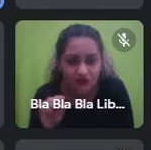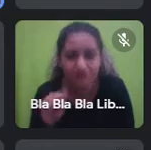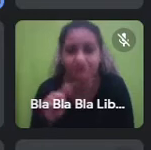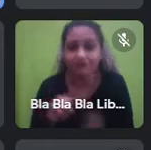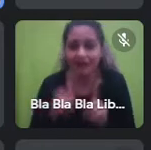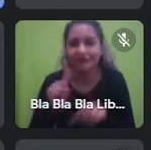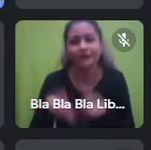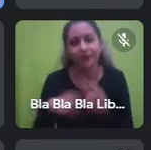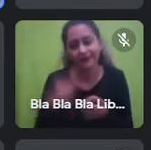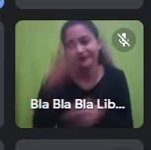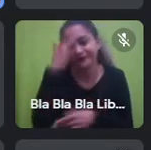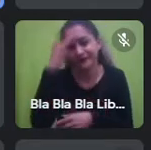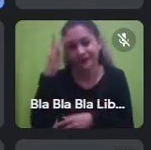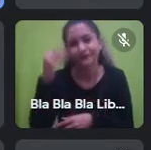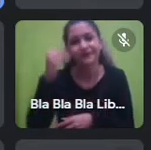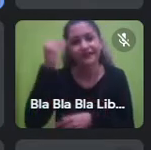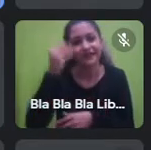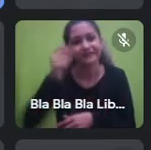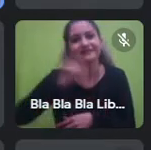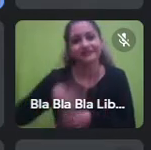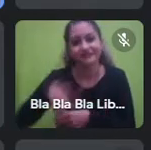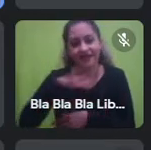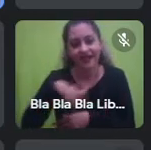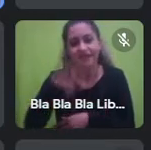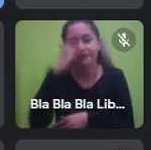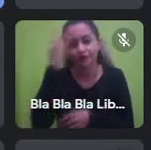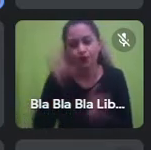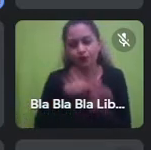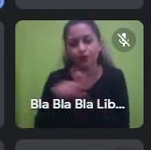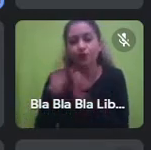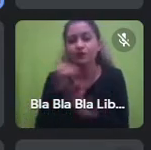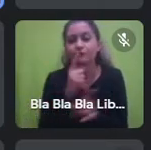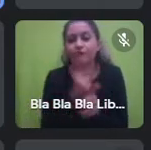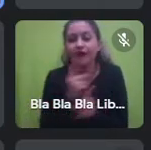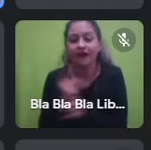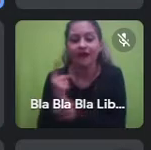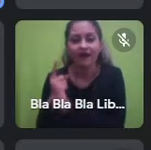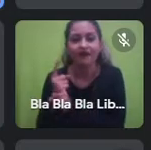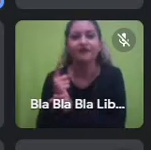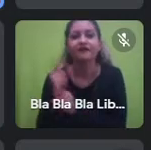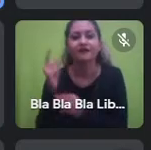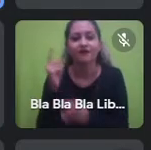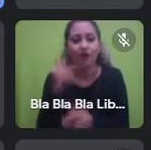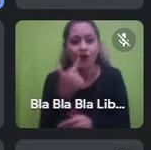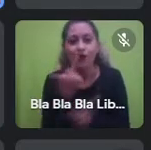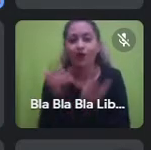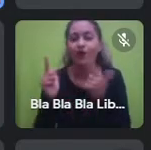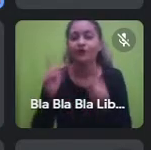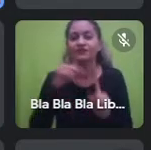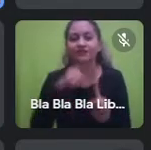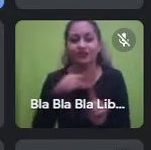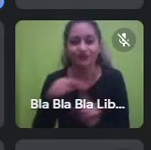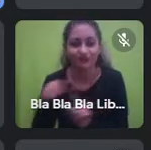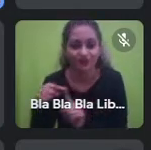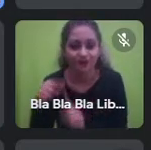da área, aí a Tatiane, o pessoal foi fazendo a identificação, e nós encontramos o